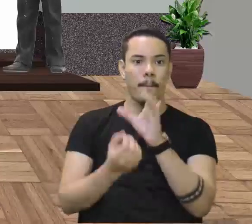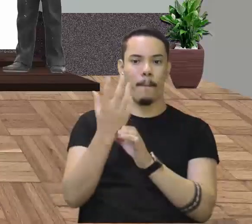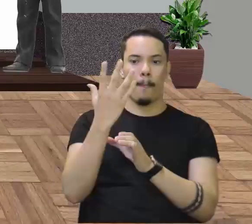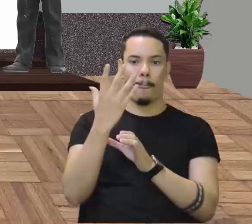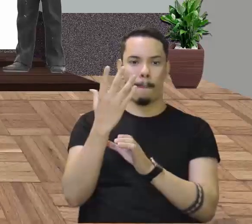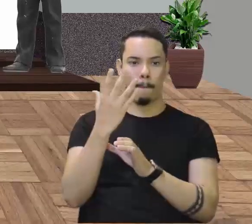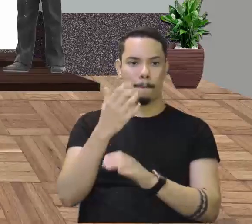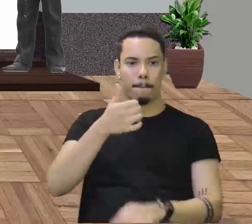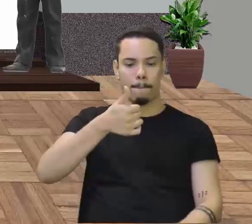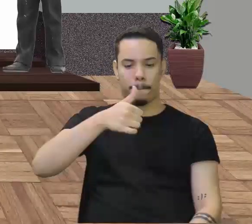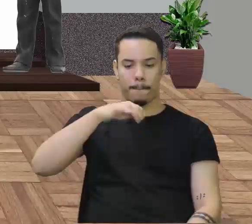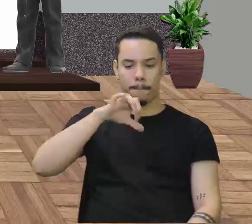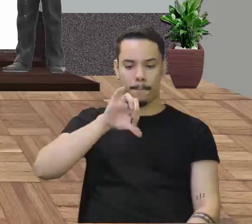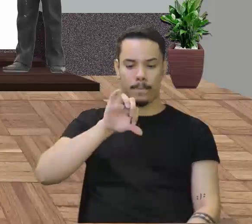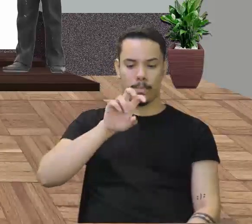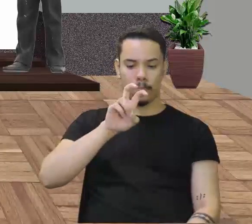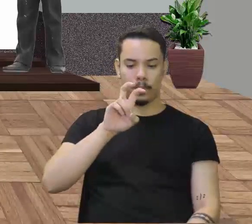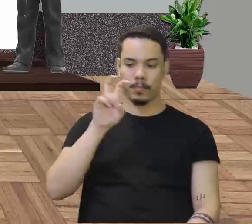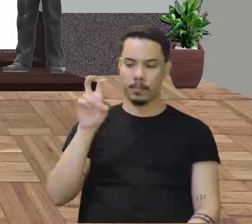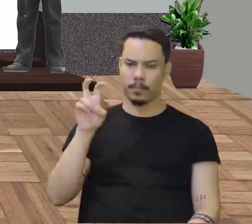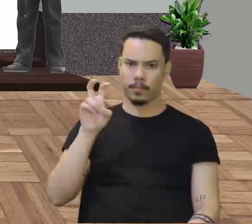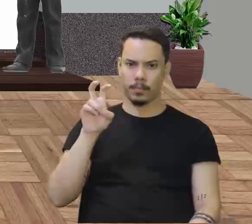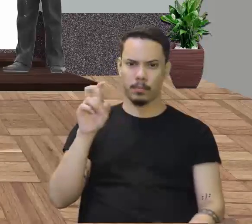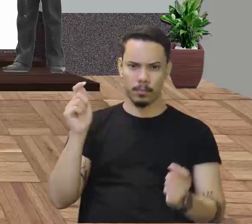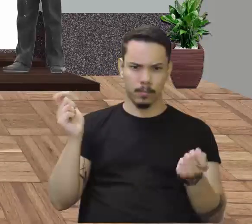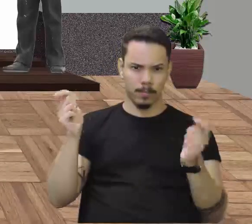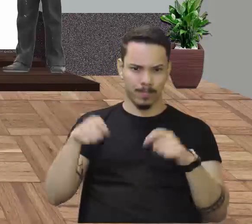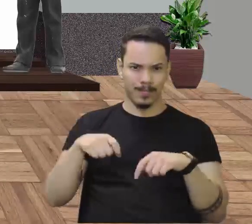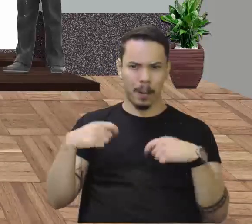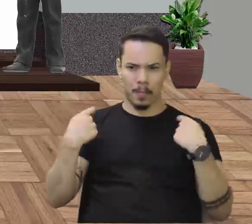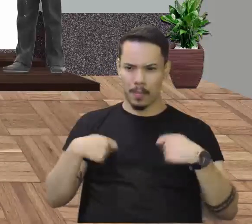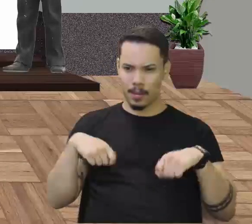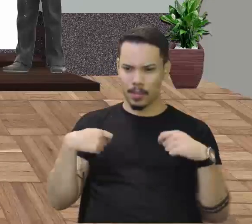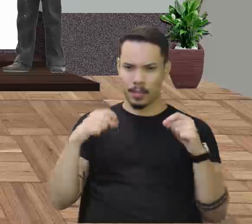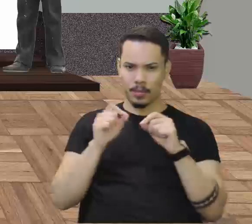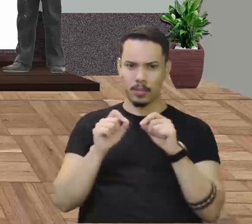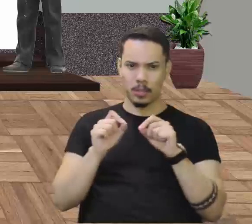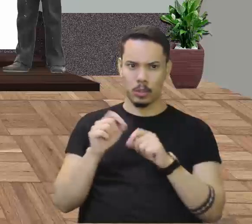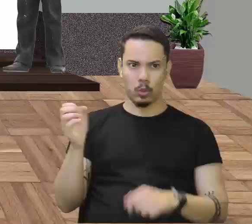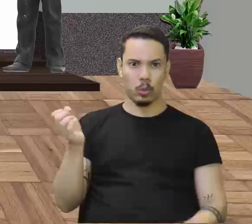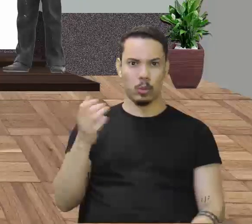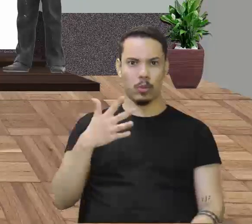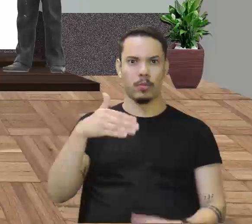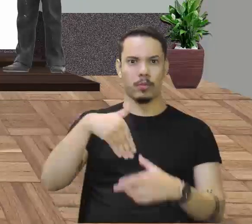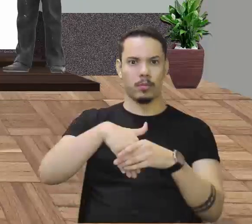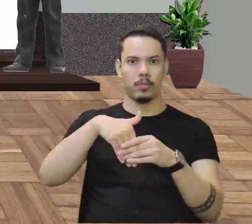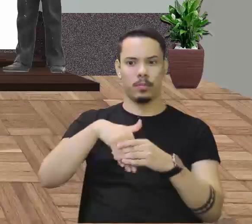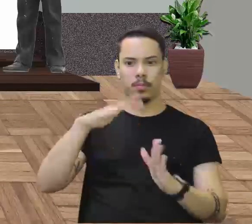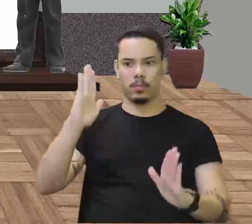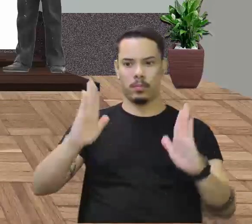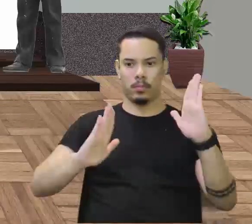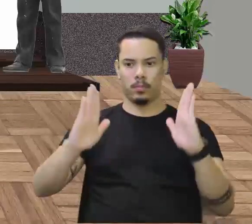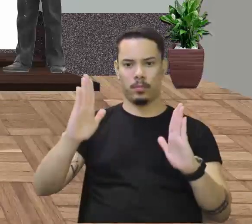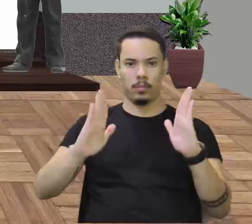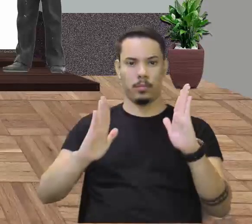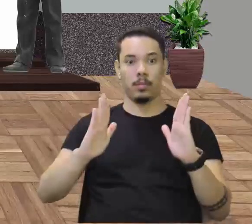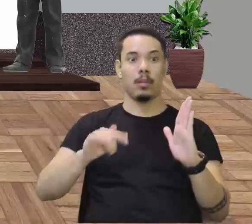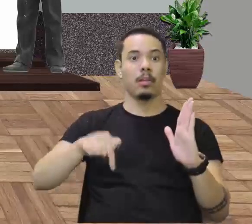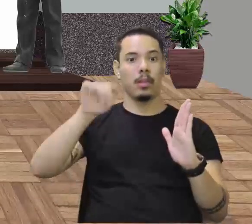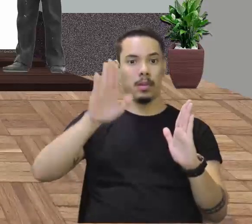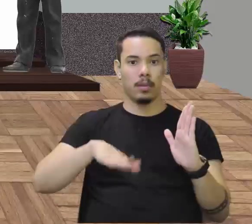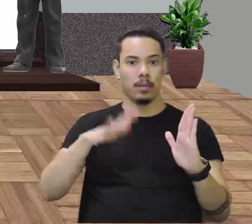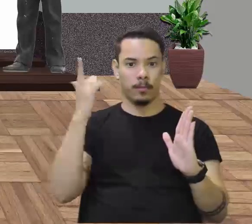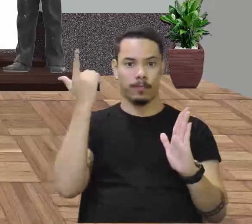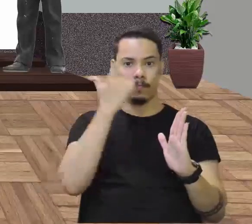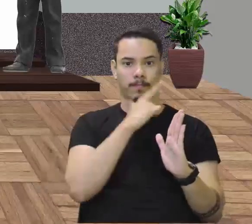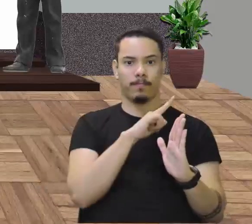ali em 1955, havia necessidade de se fazer uma nova eleição. Quem ganha a